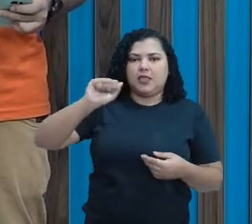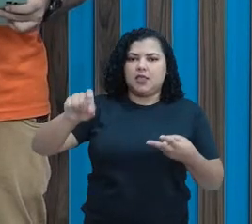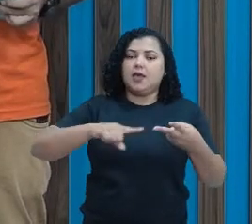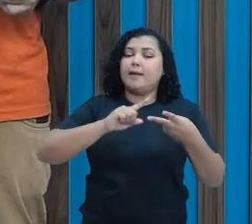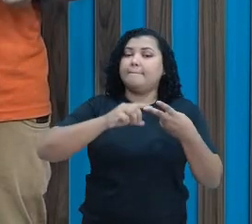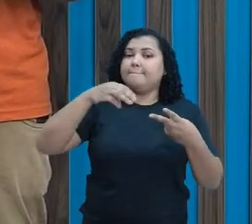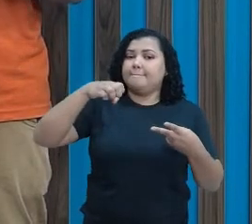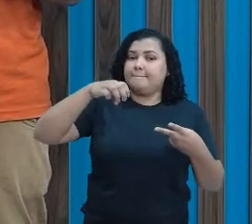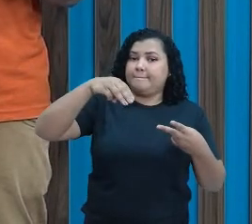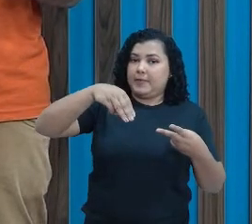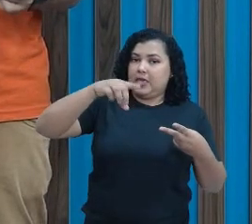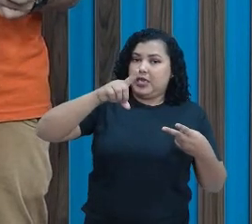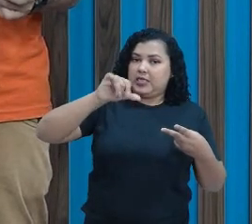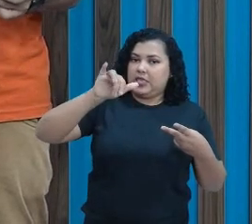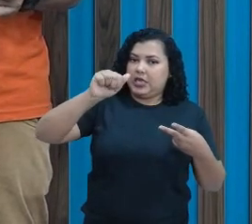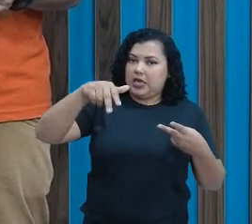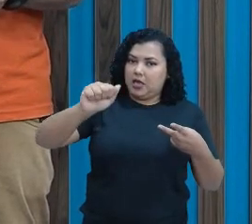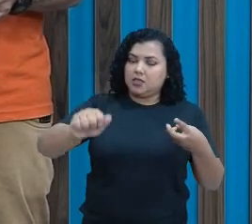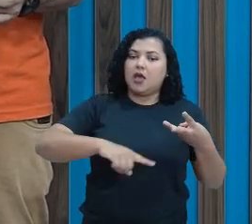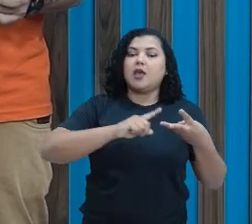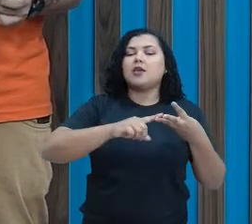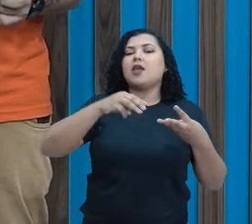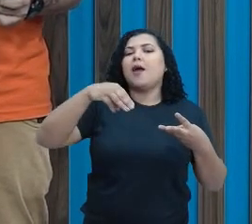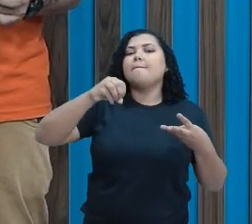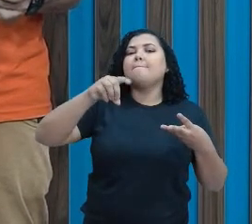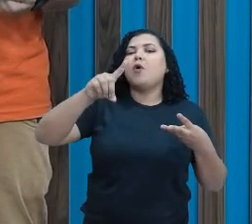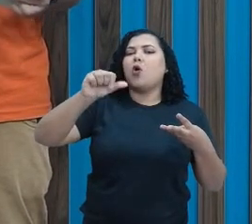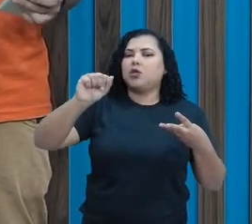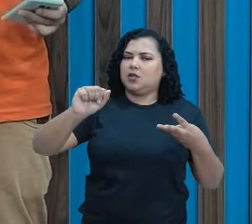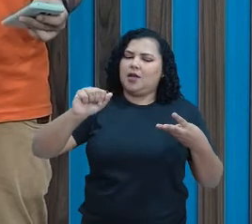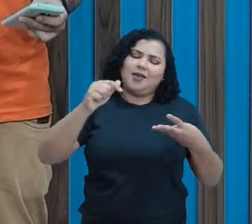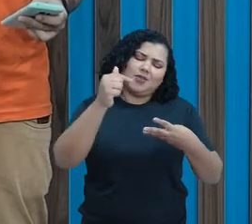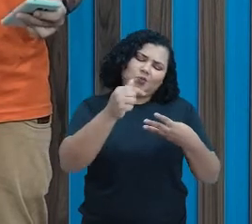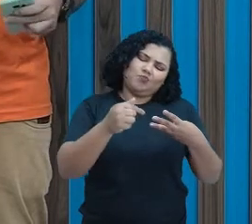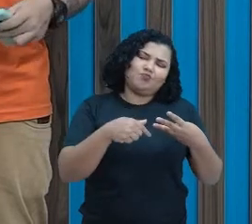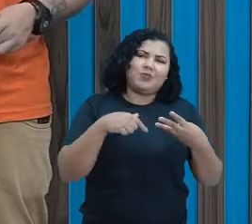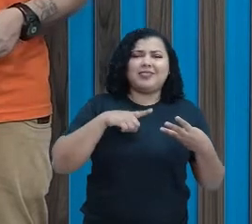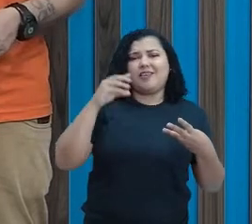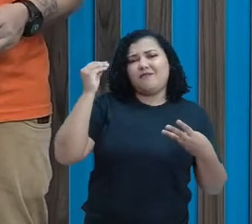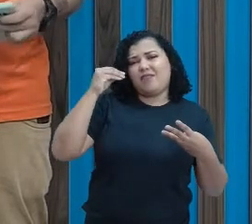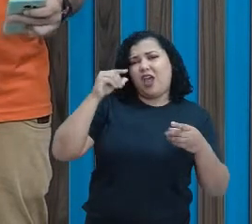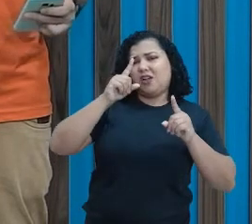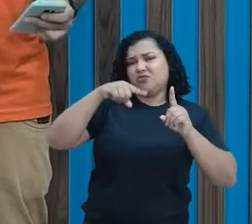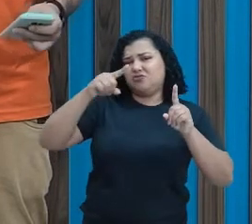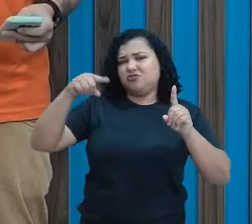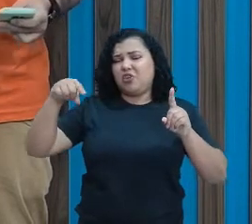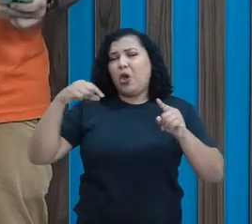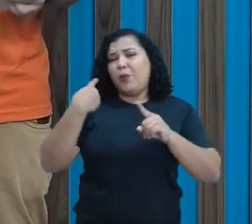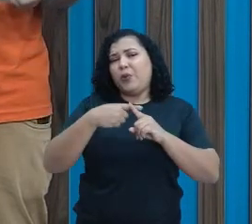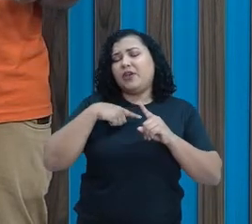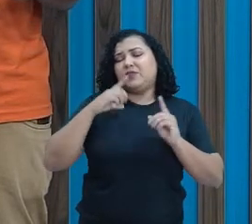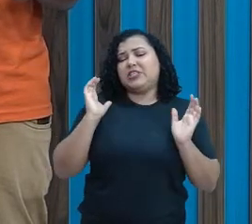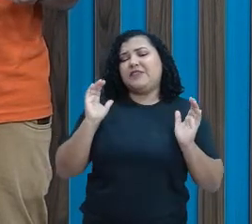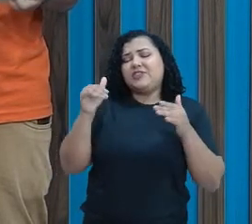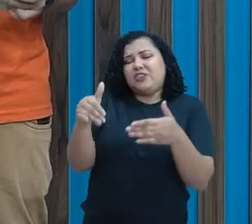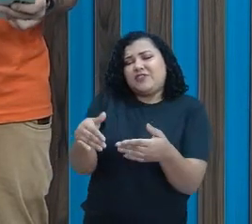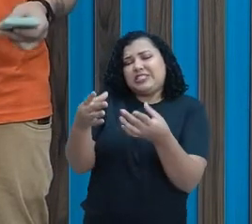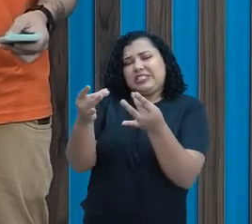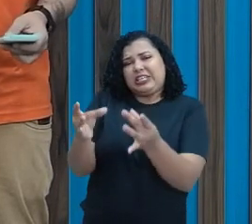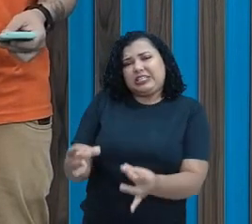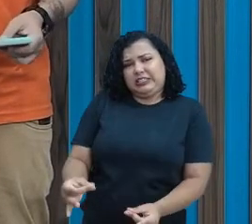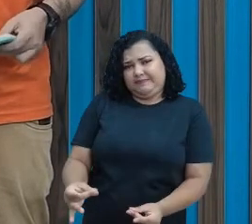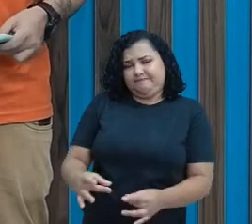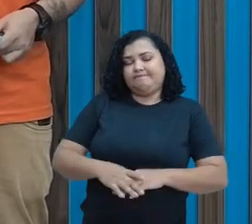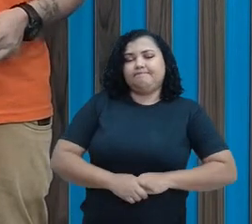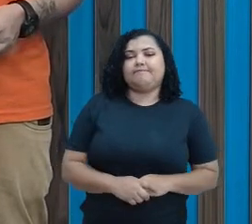essas medidas de tendência central, a gente falou, né, que elas são fracas estatisticamente quando você quer fazer uma inferência mais